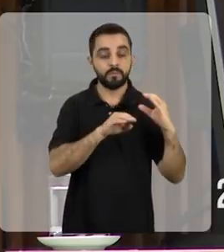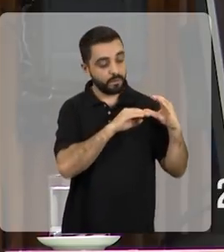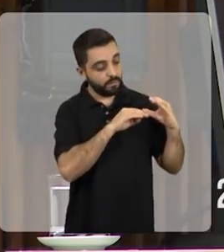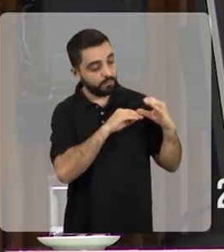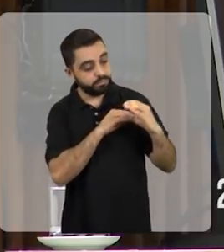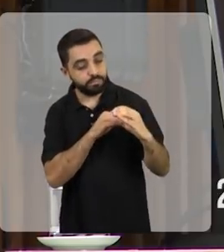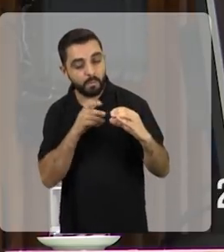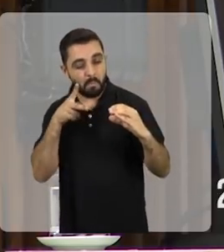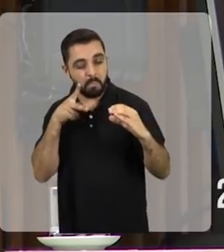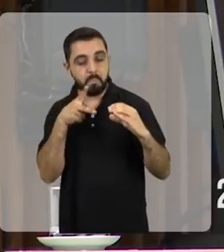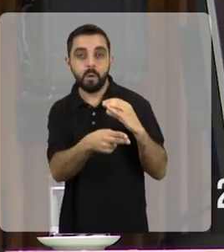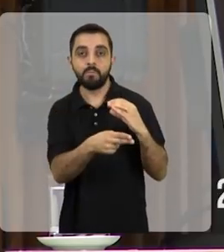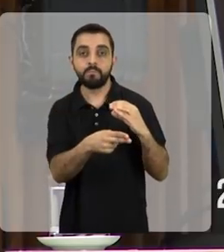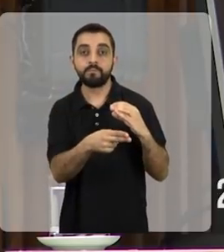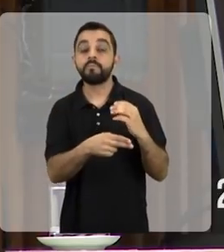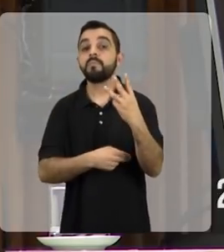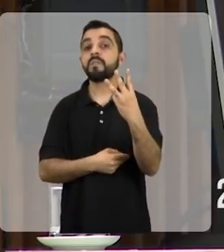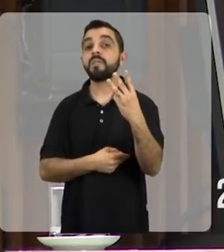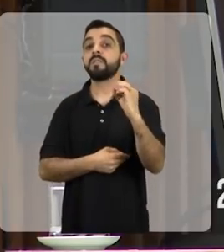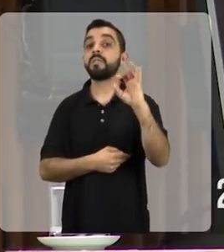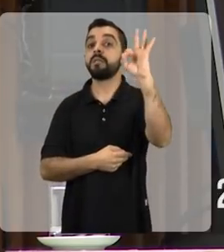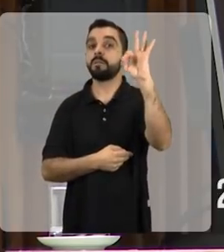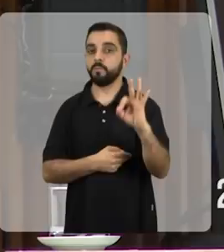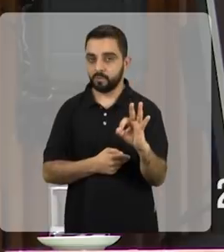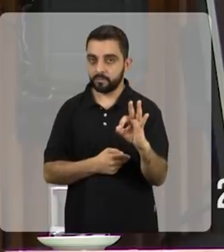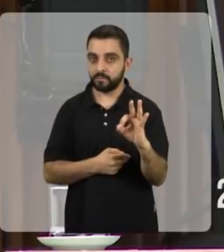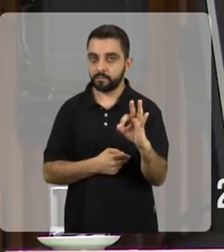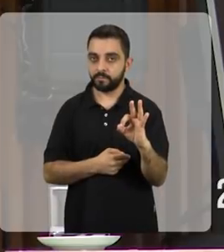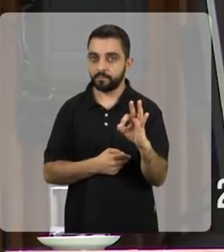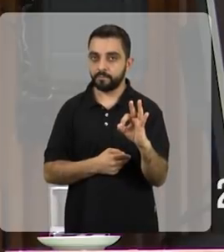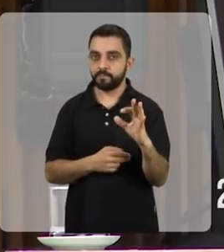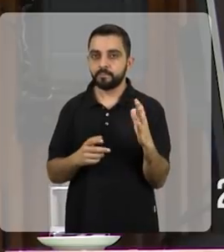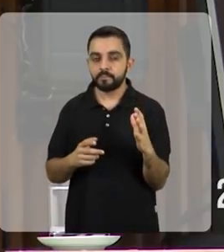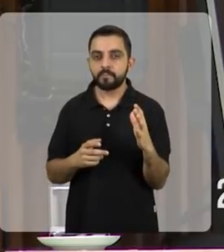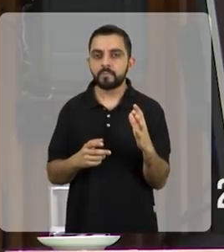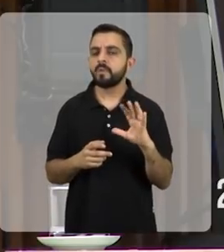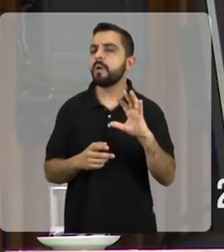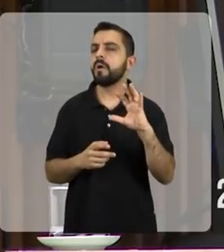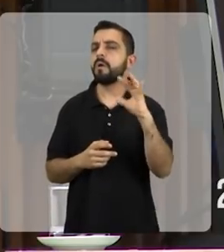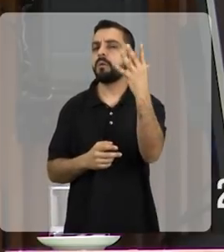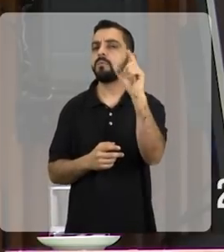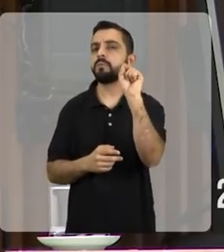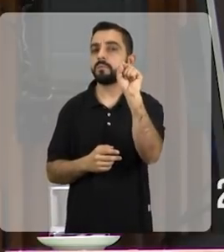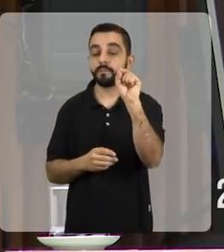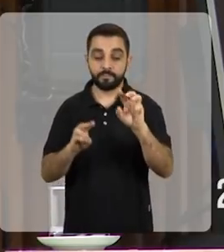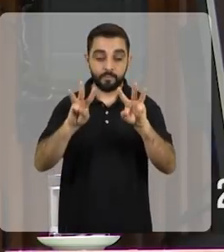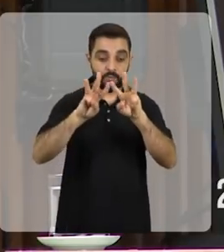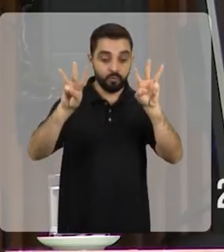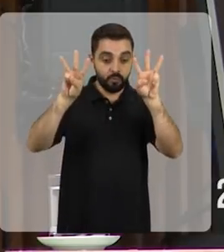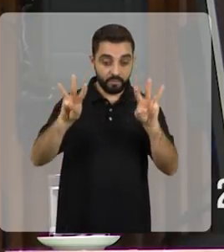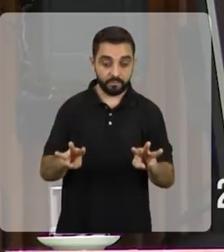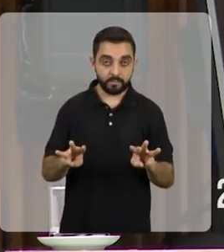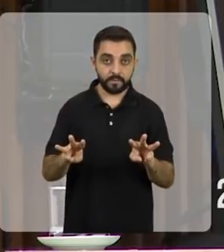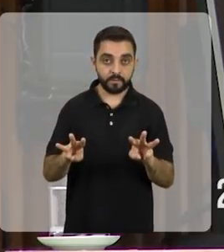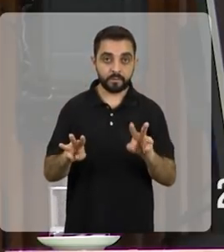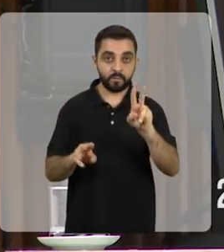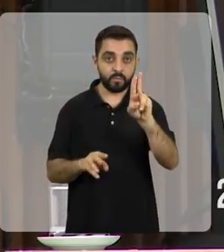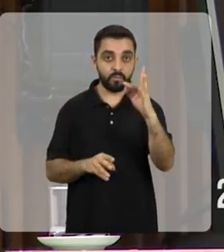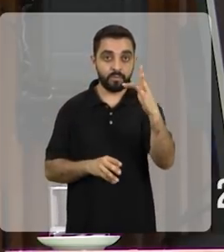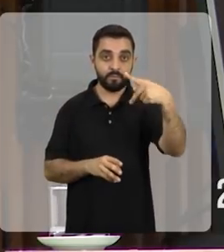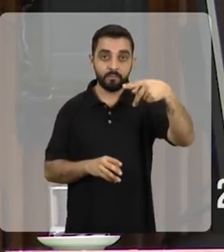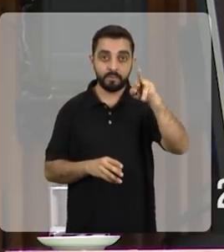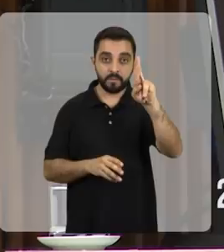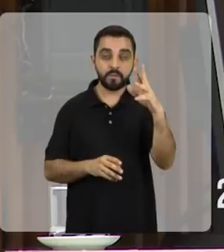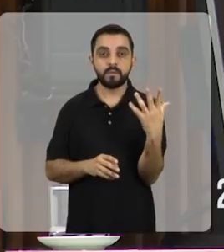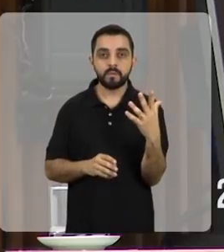no seu orçamento de 30 por cento o que implica no caso da ufpr em quase